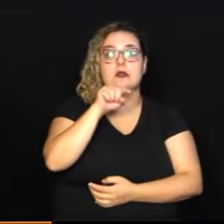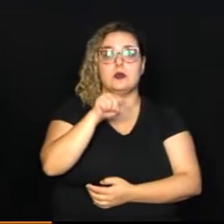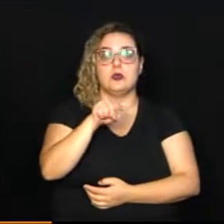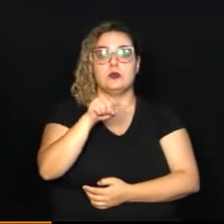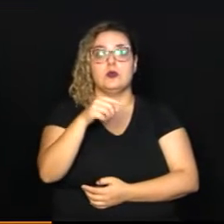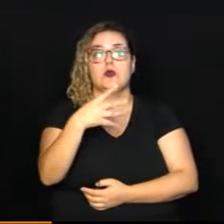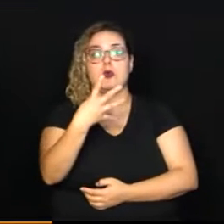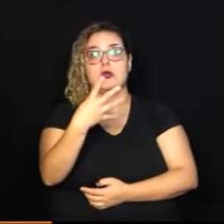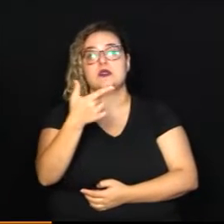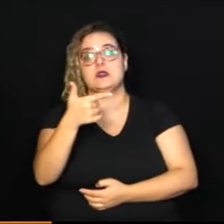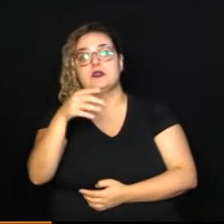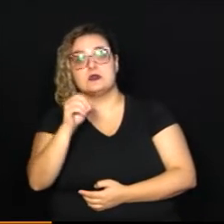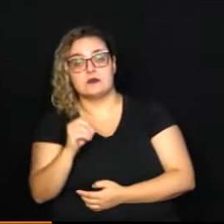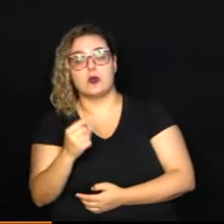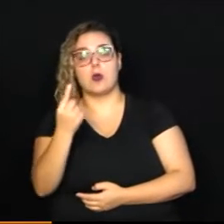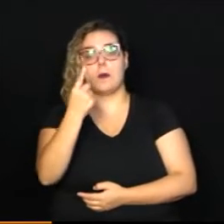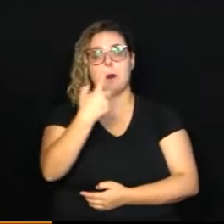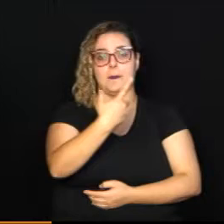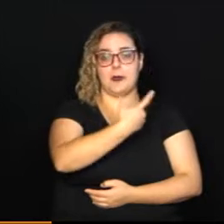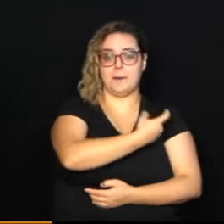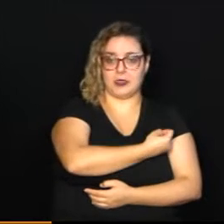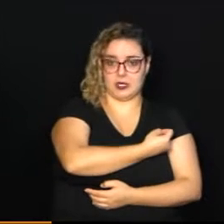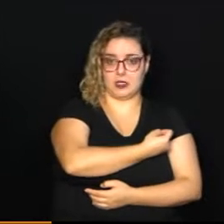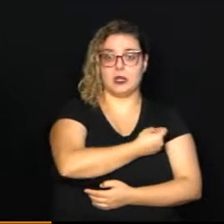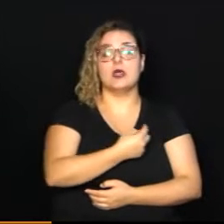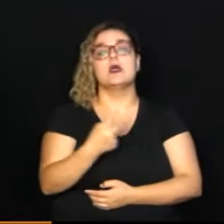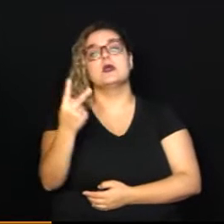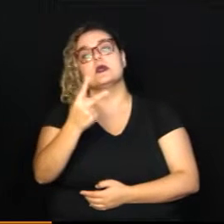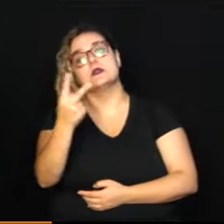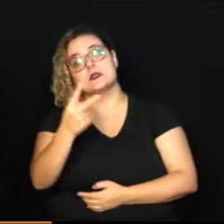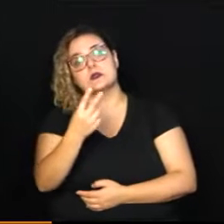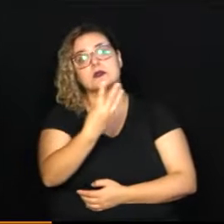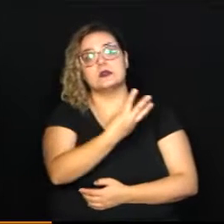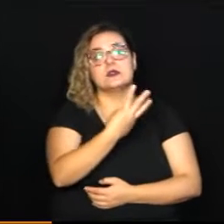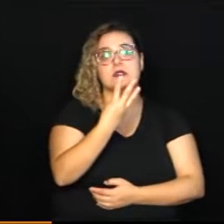78.420 pessoas com a primeira dose e a segunda dose